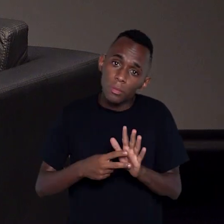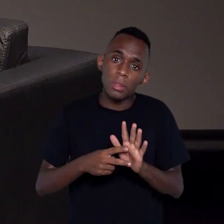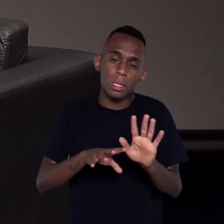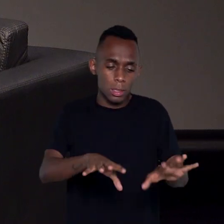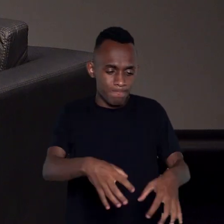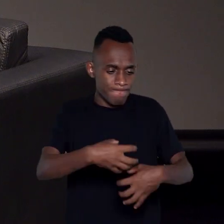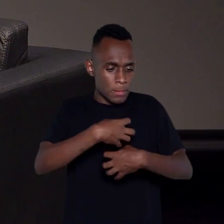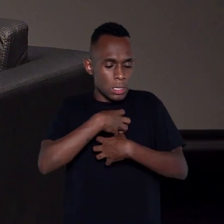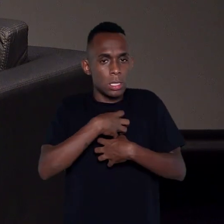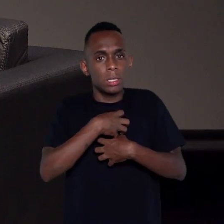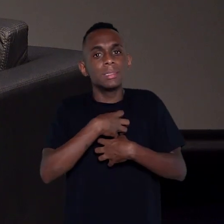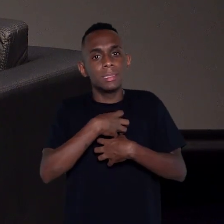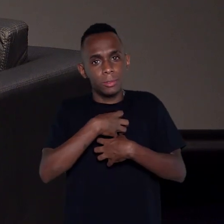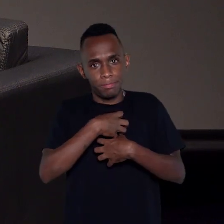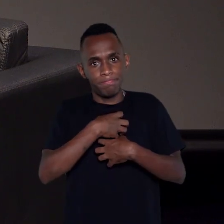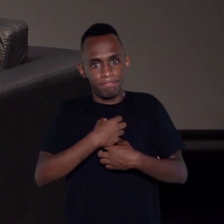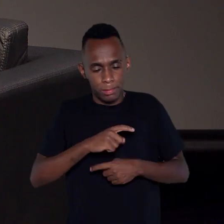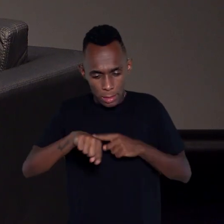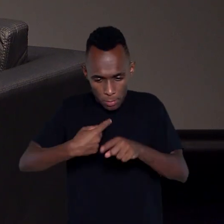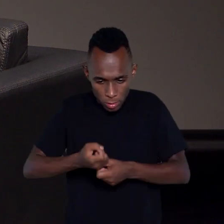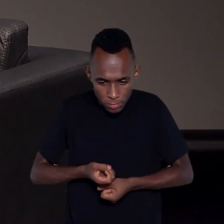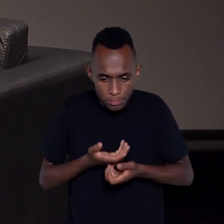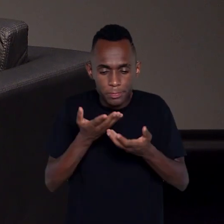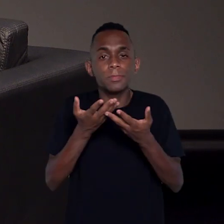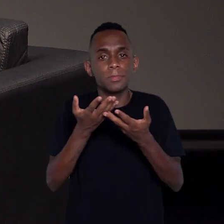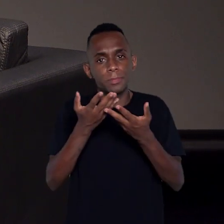da literatura que mais